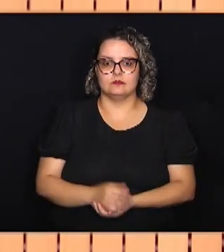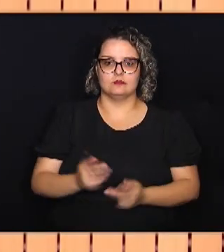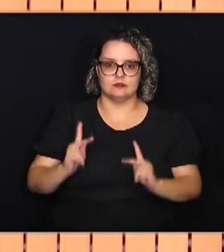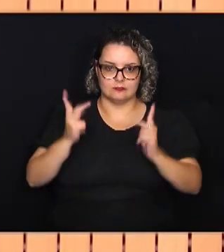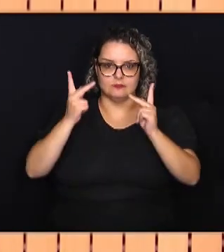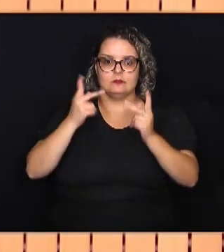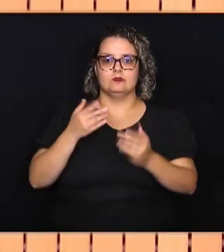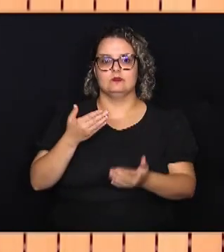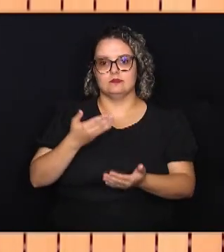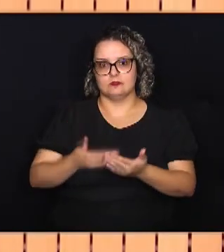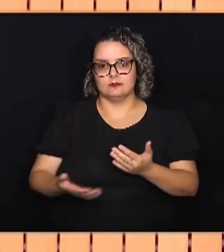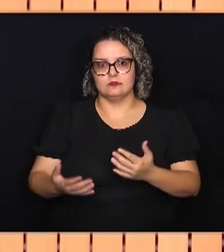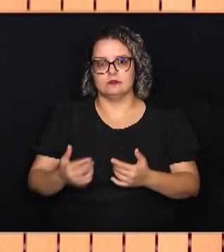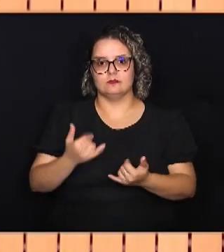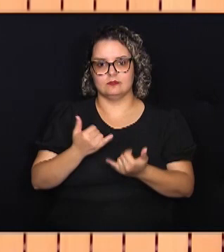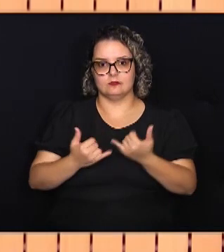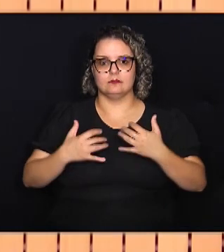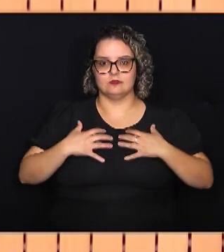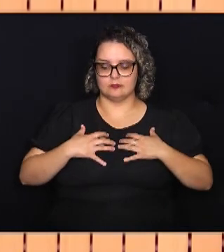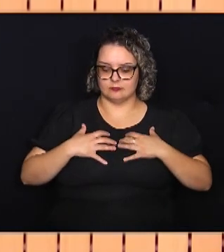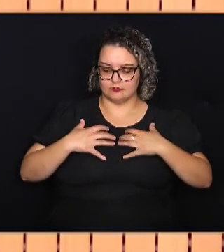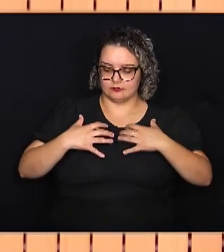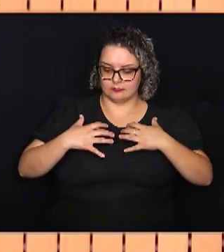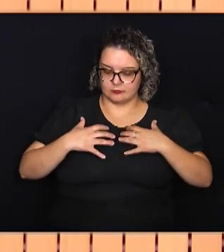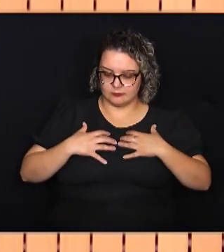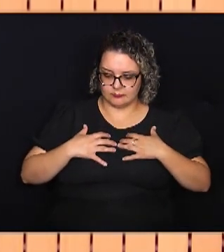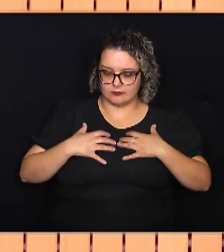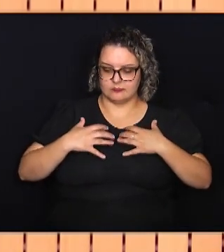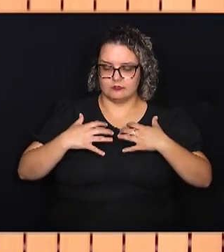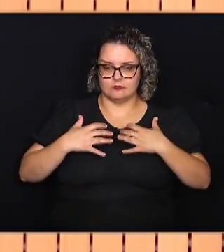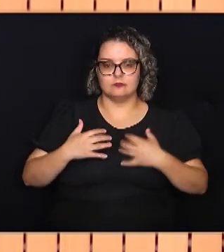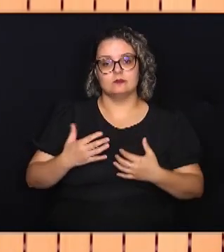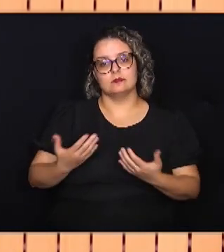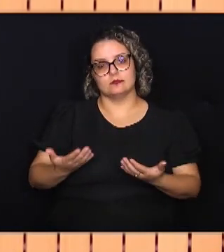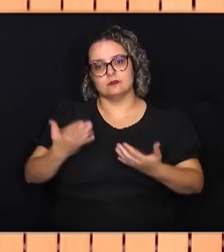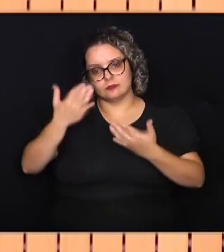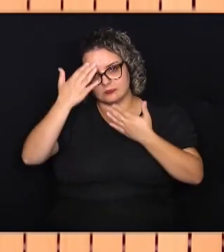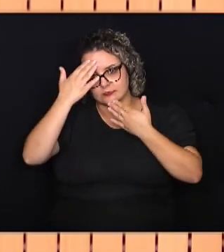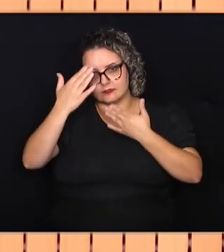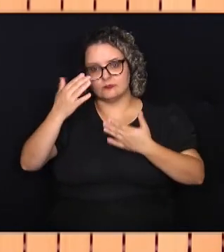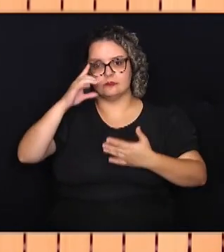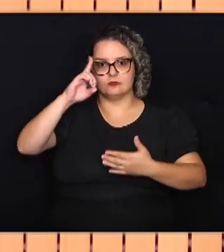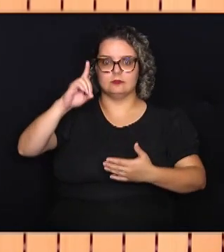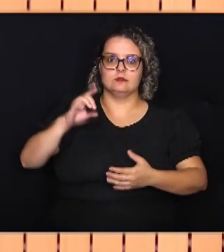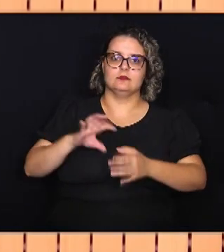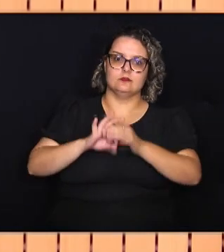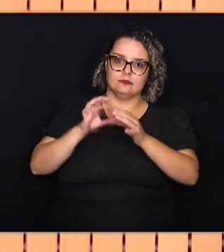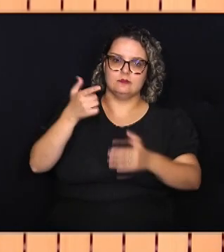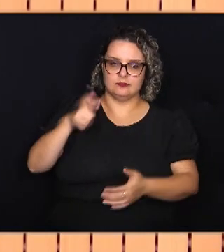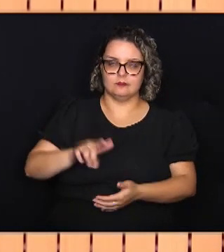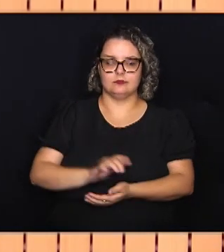função pulmonar, mas graças a Deus foi permitido eu continuar aqui.